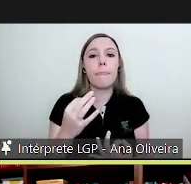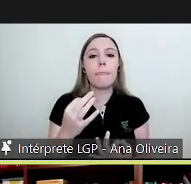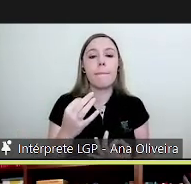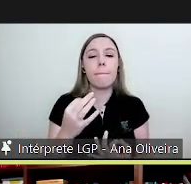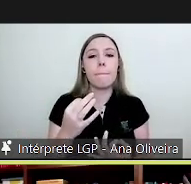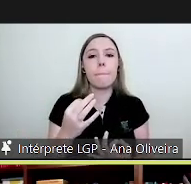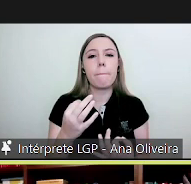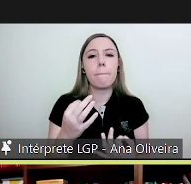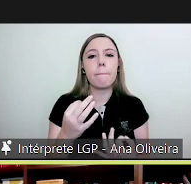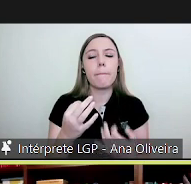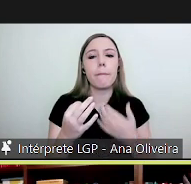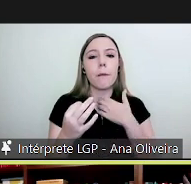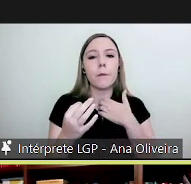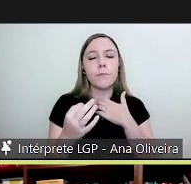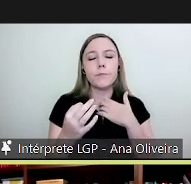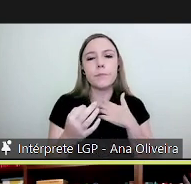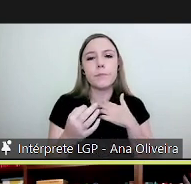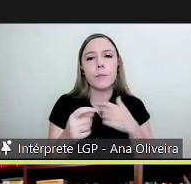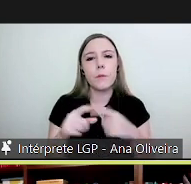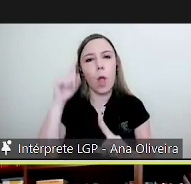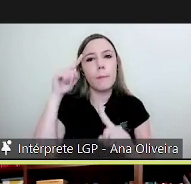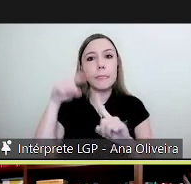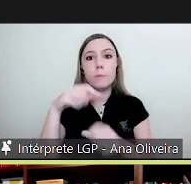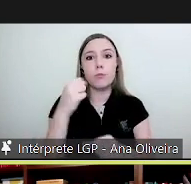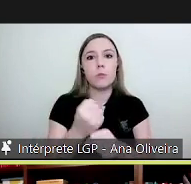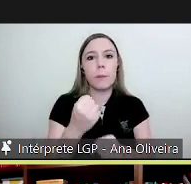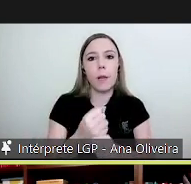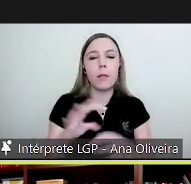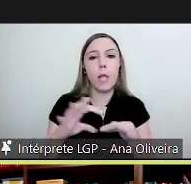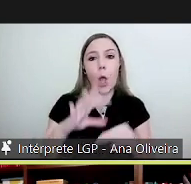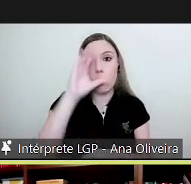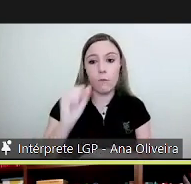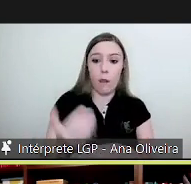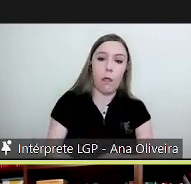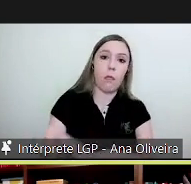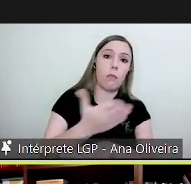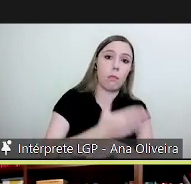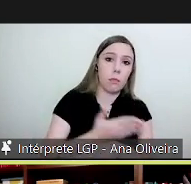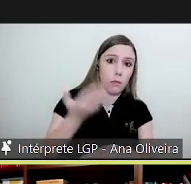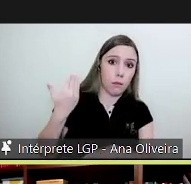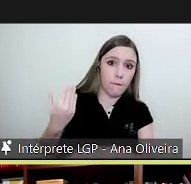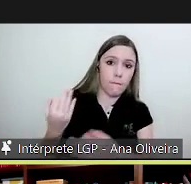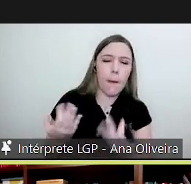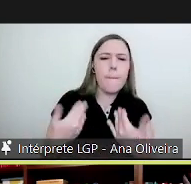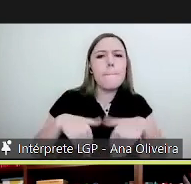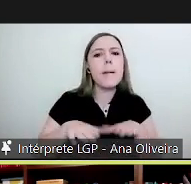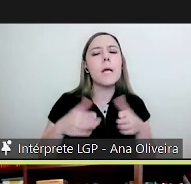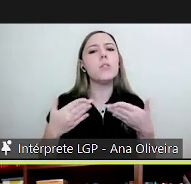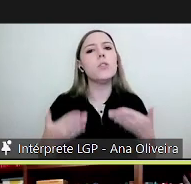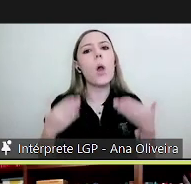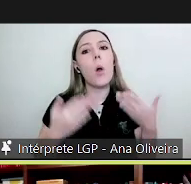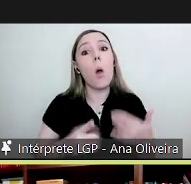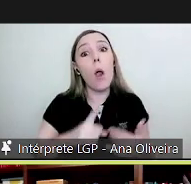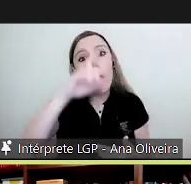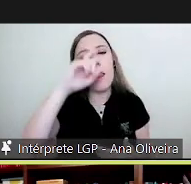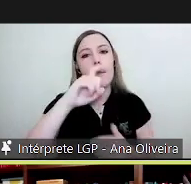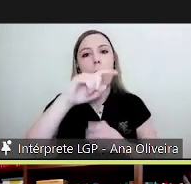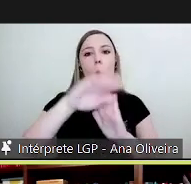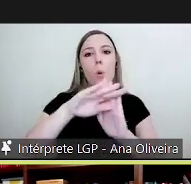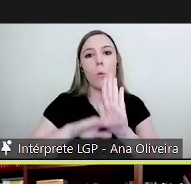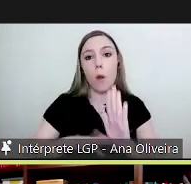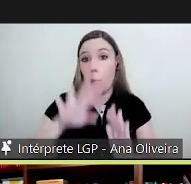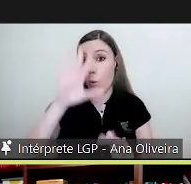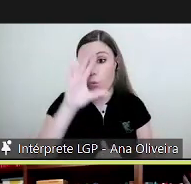do governo anterior, do 22º Governo Constitucional, mas agora lembrar o programa do